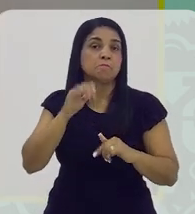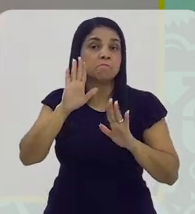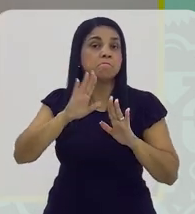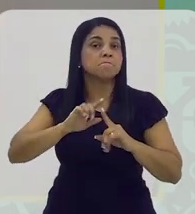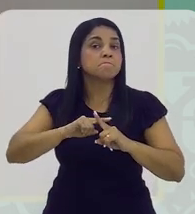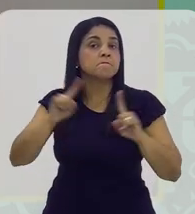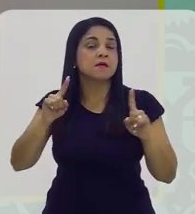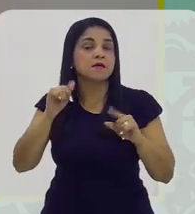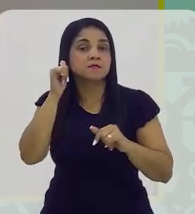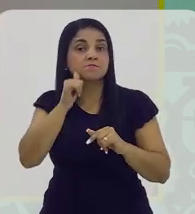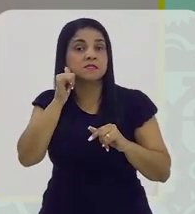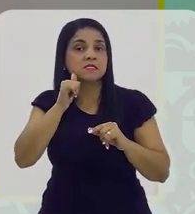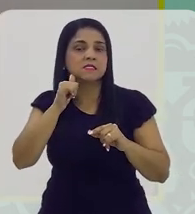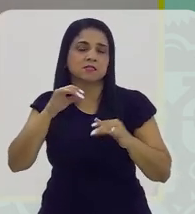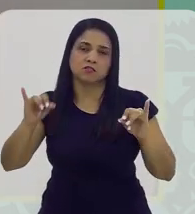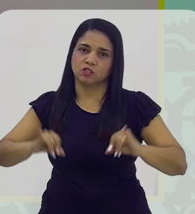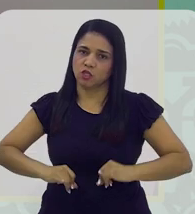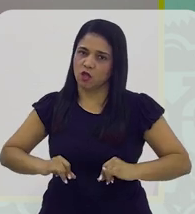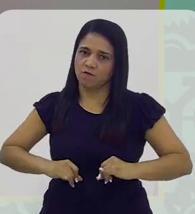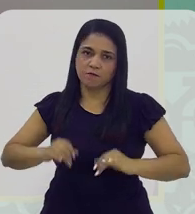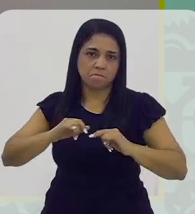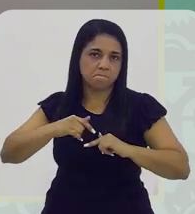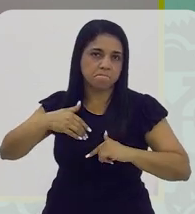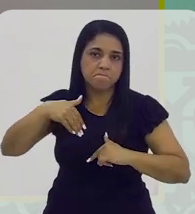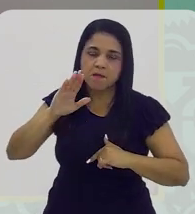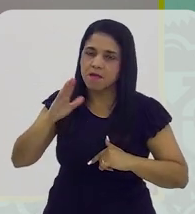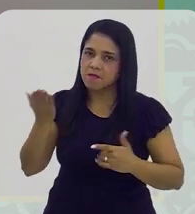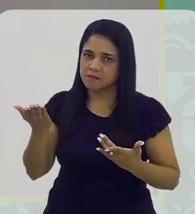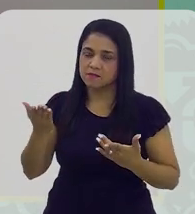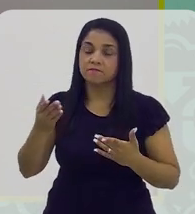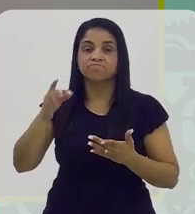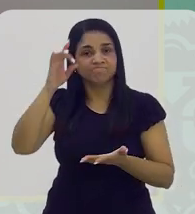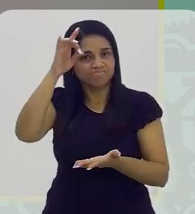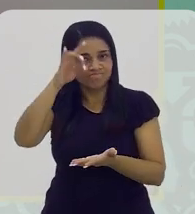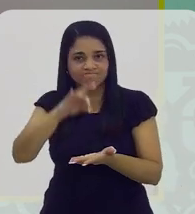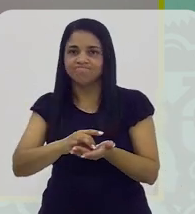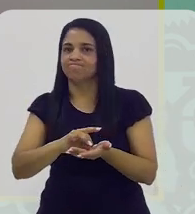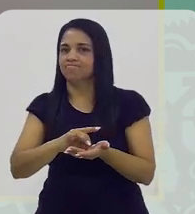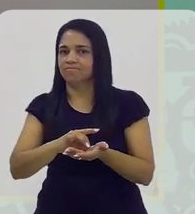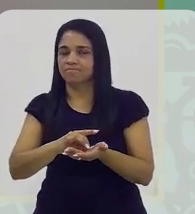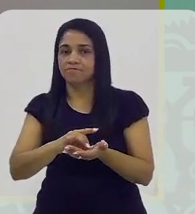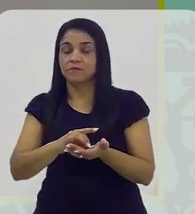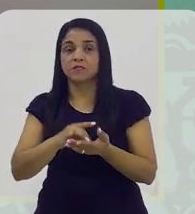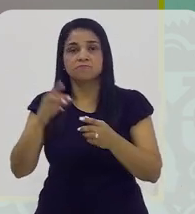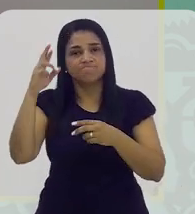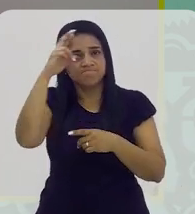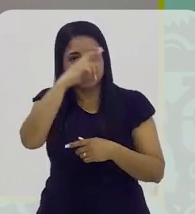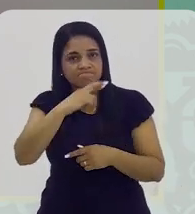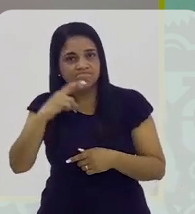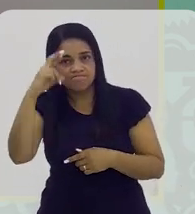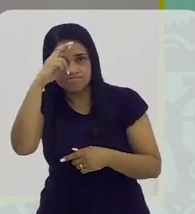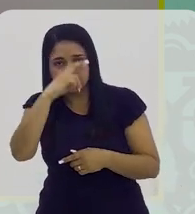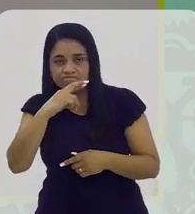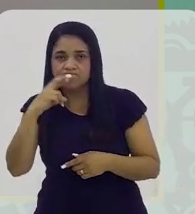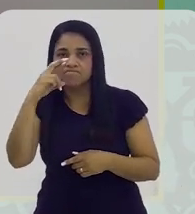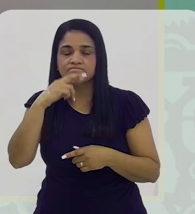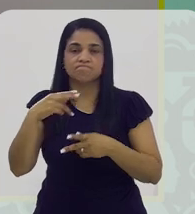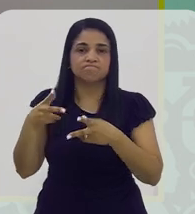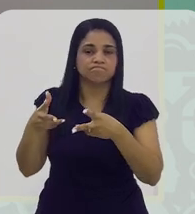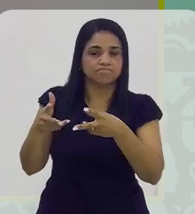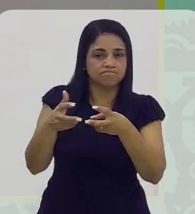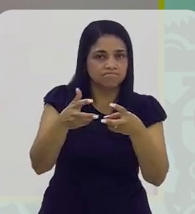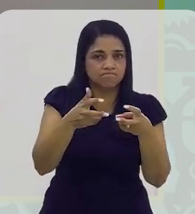Karen falou do pertencimento, ela é muito real. A gente vê. Inclusive no monitoramento, a gente vê